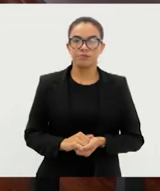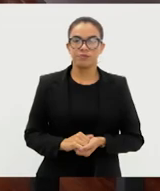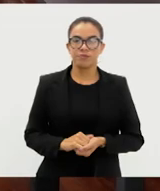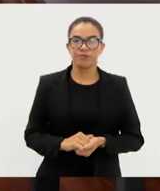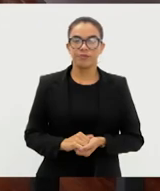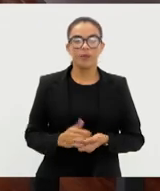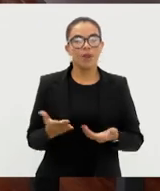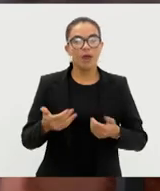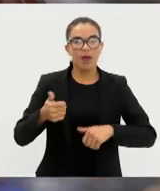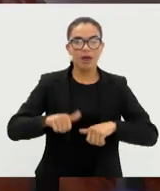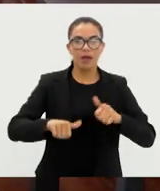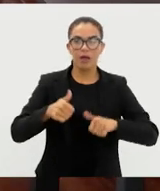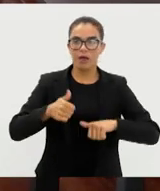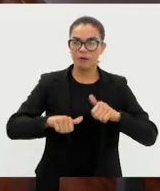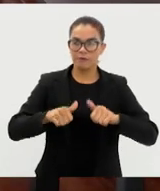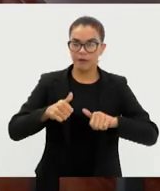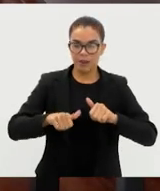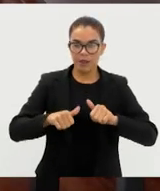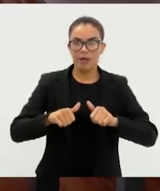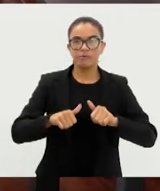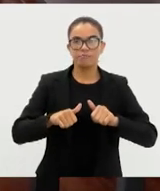debater e avaliar